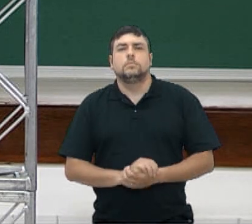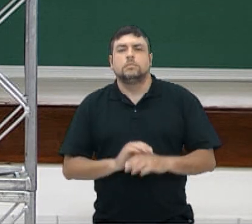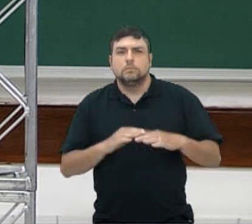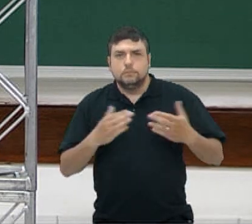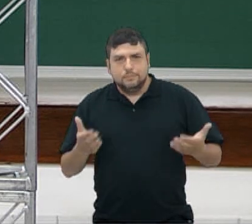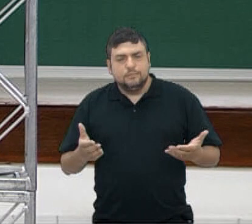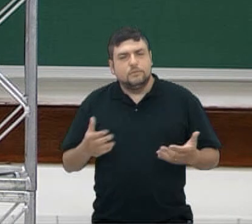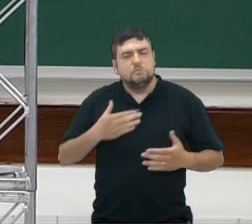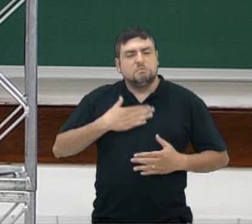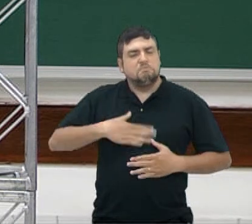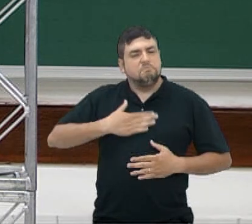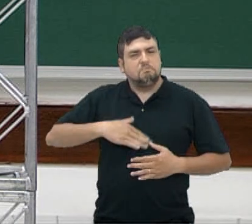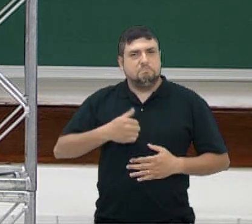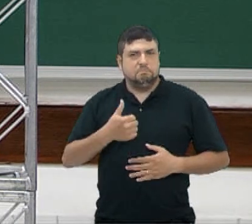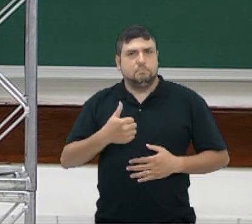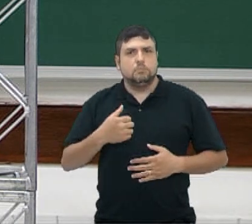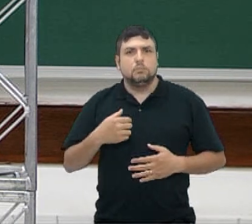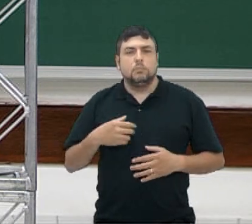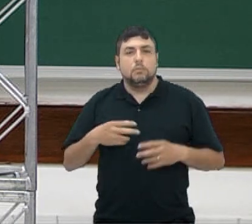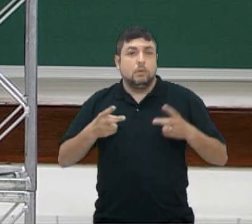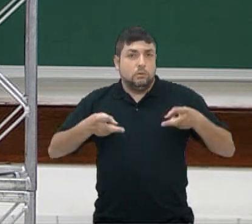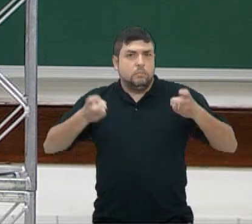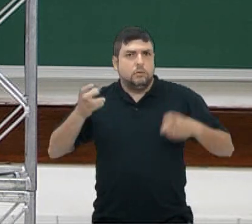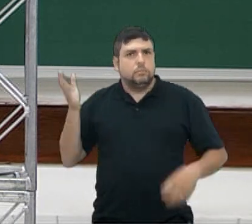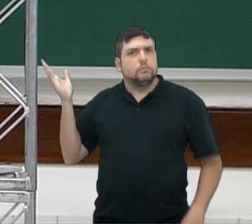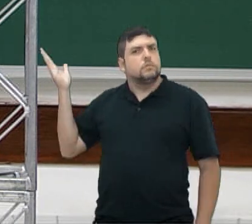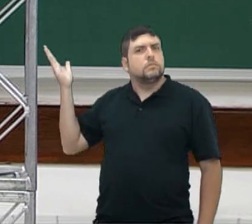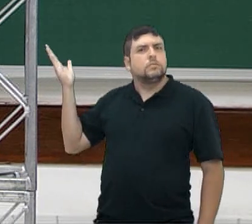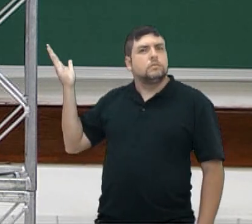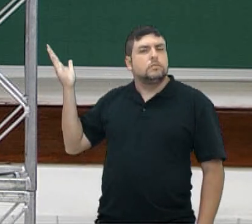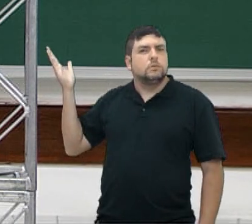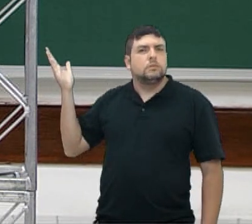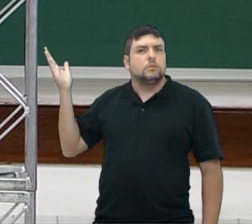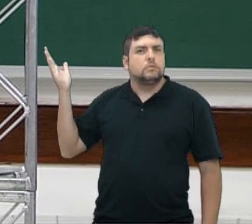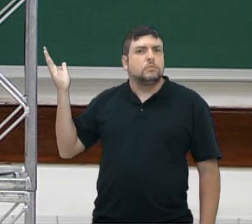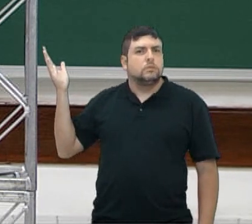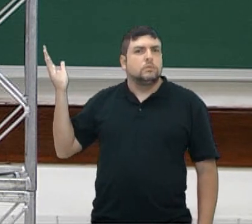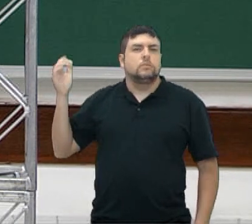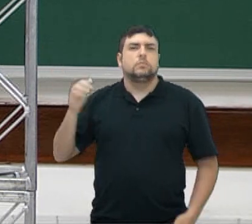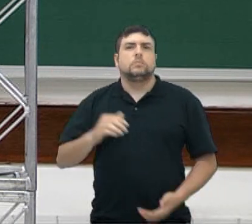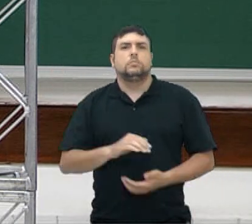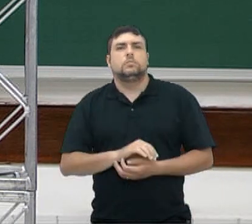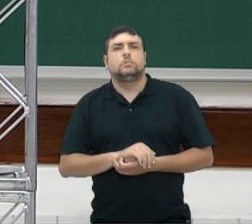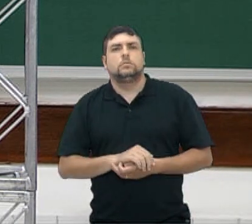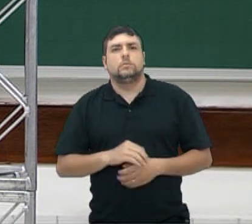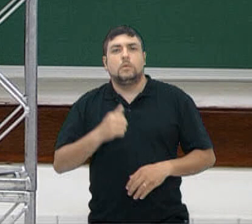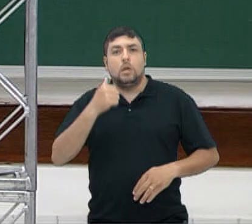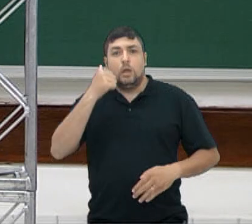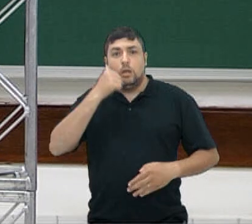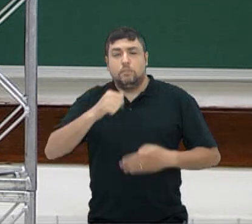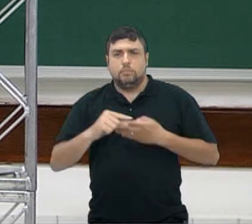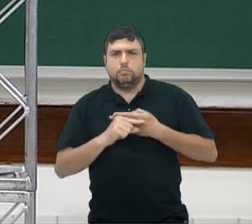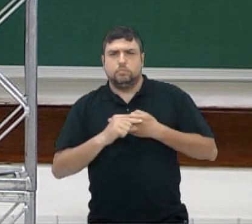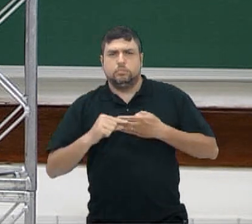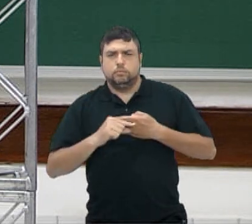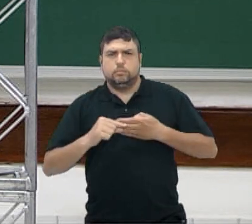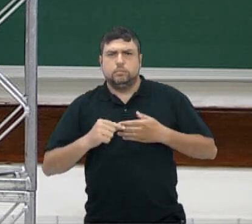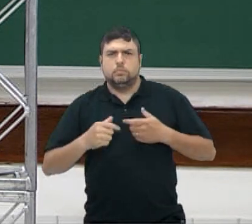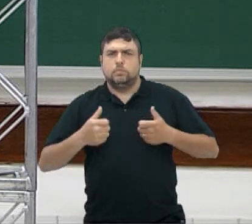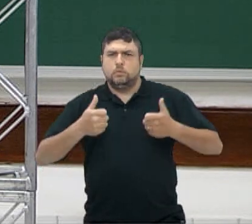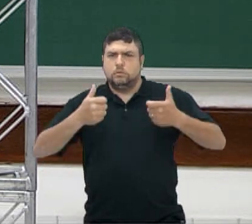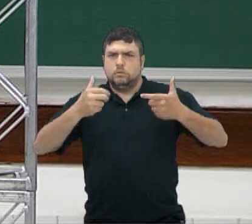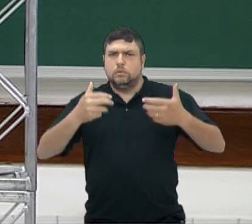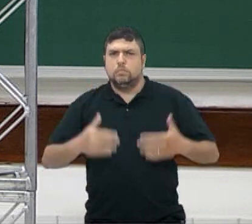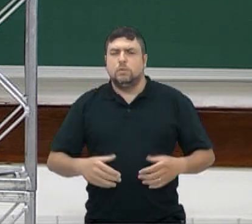Então, tranquilo? Bom, percebam aqui que a autora fala, ao longo